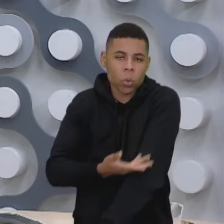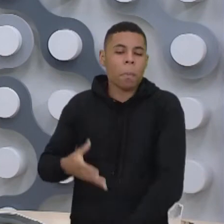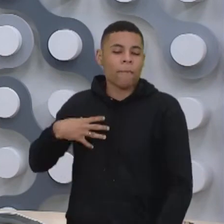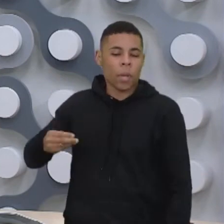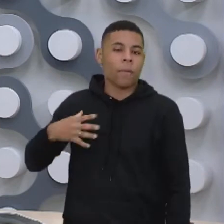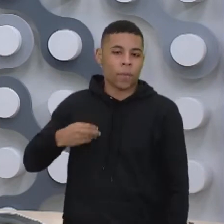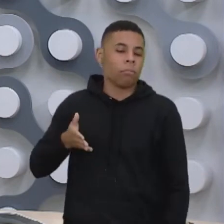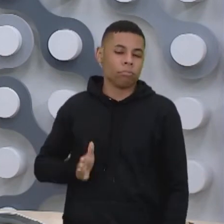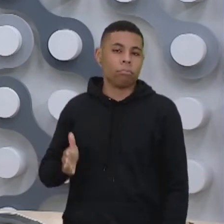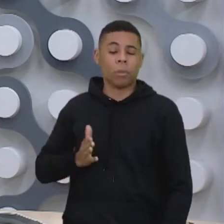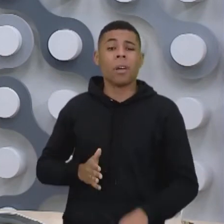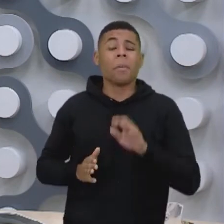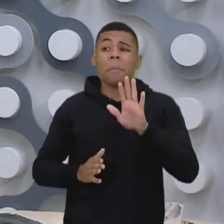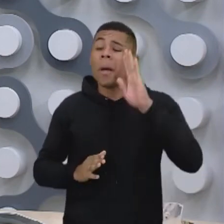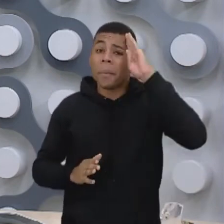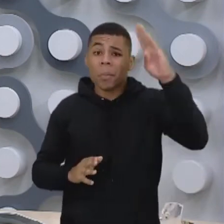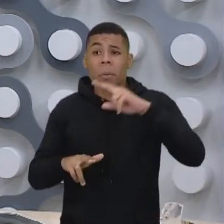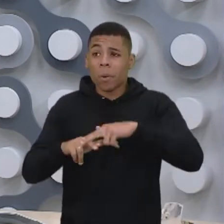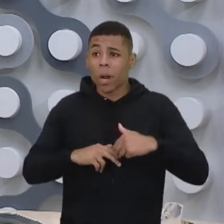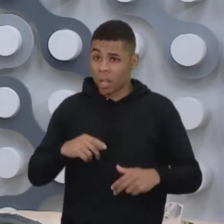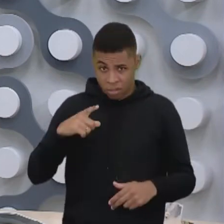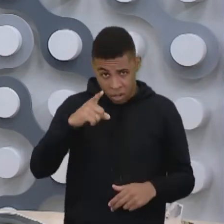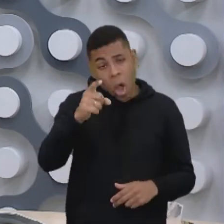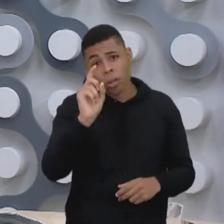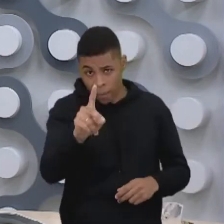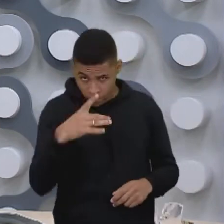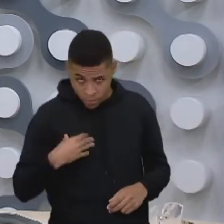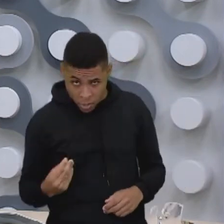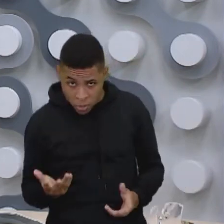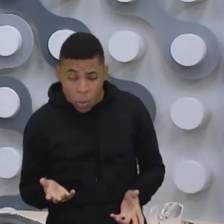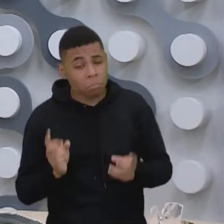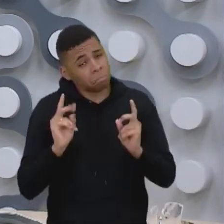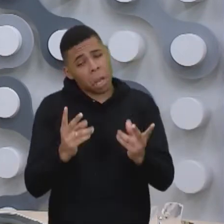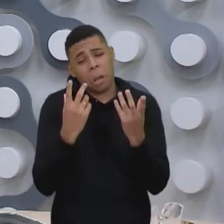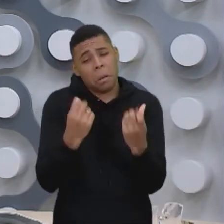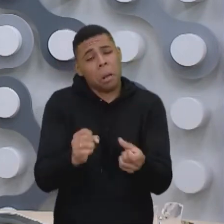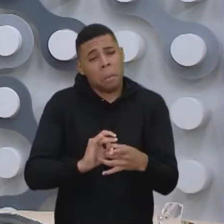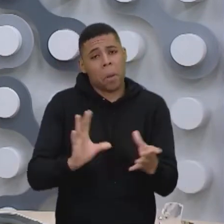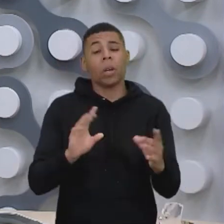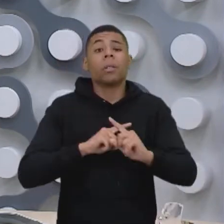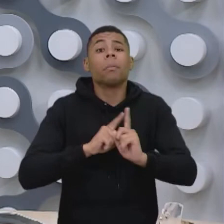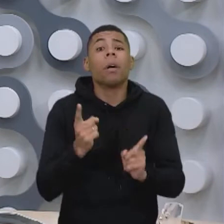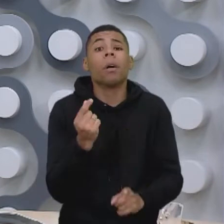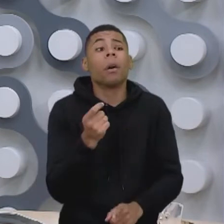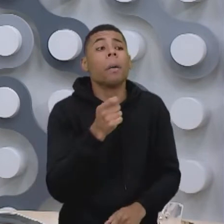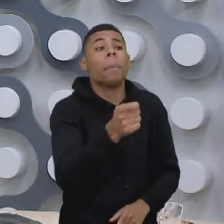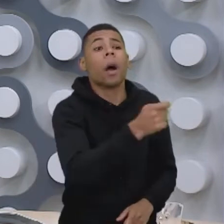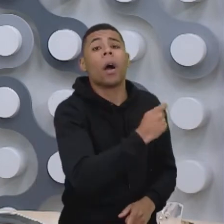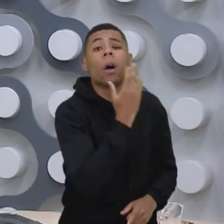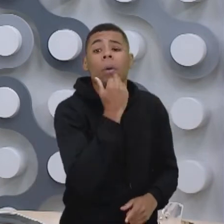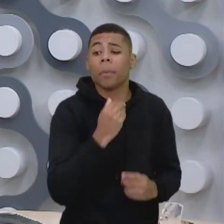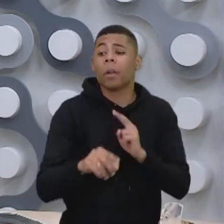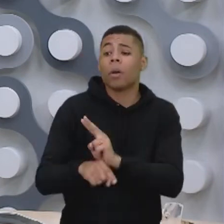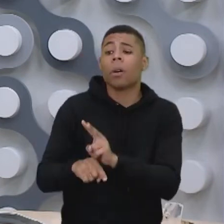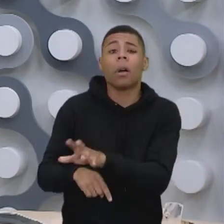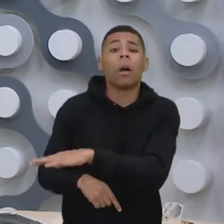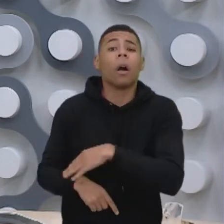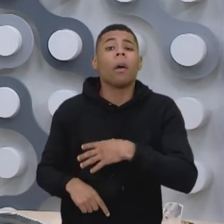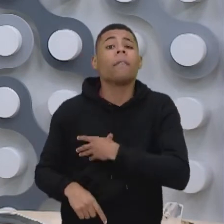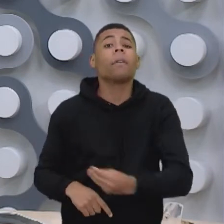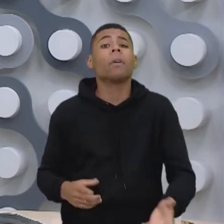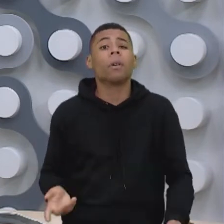não tinham condições de arcar com as despesas alimentares aí de seus familiares. Então era um problema que para ele era muito